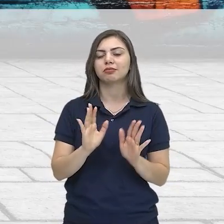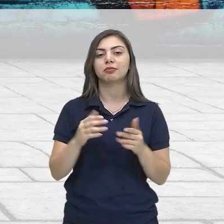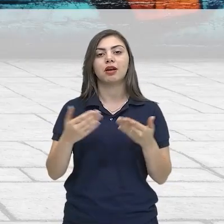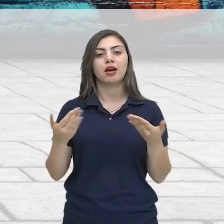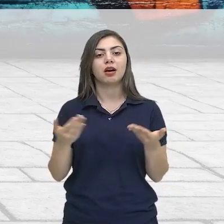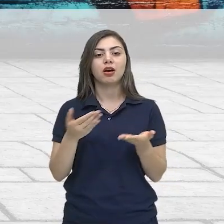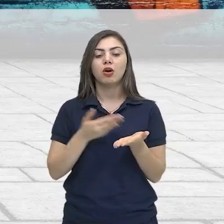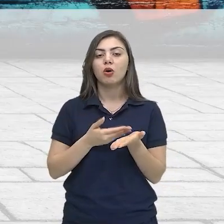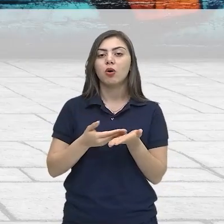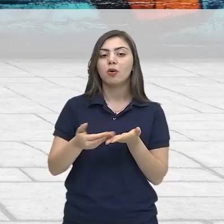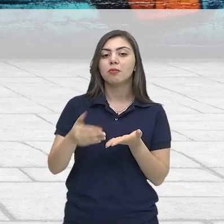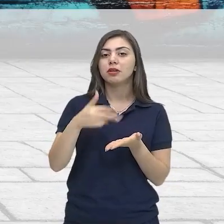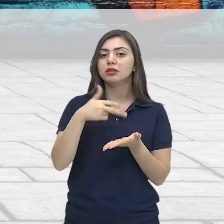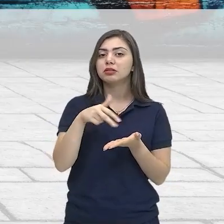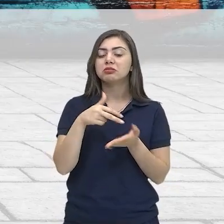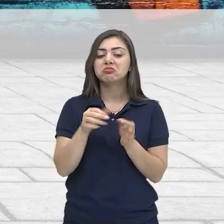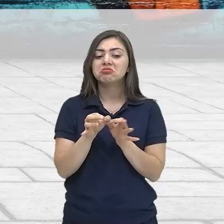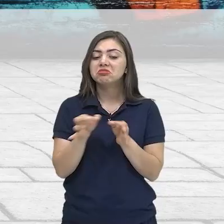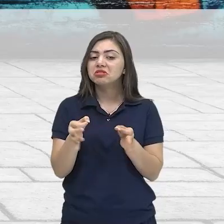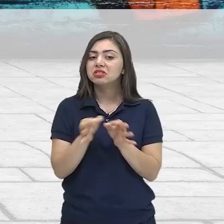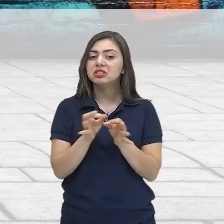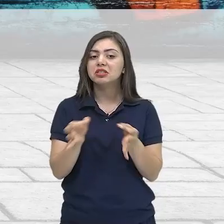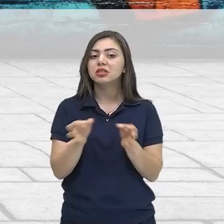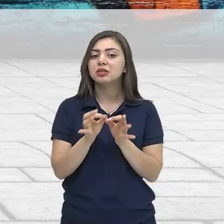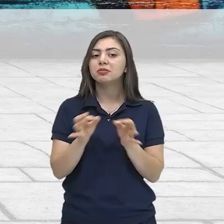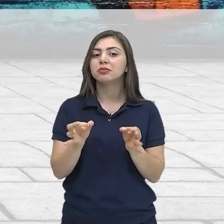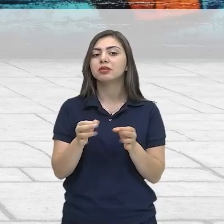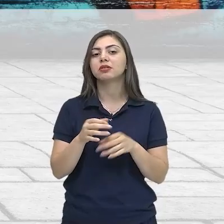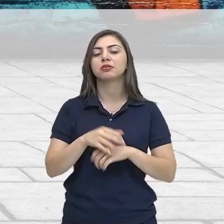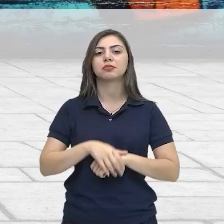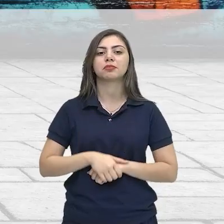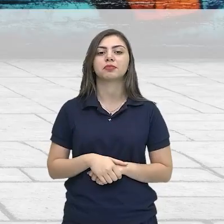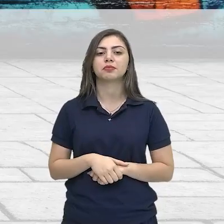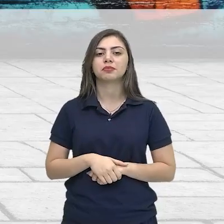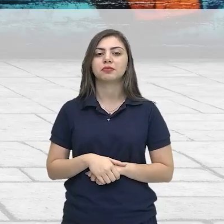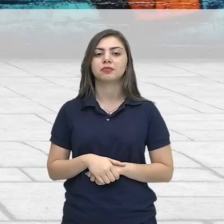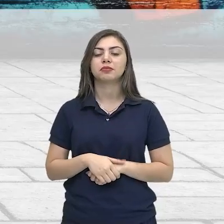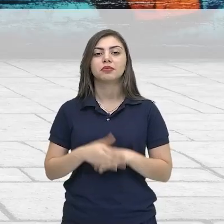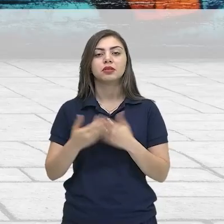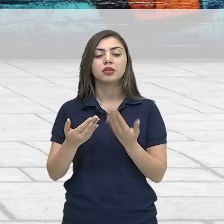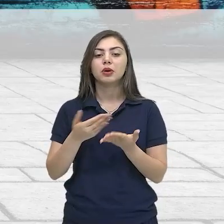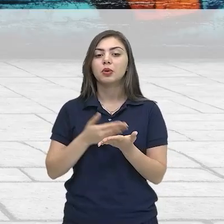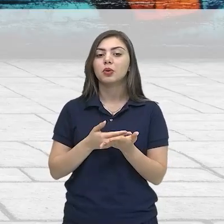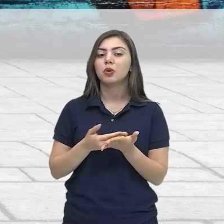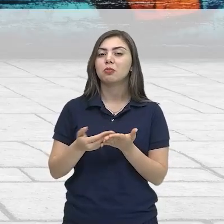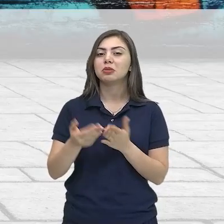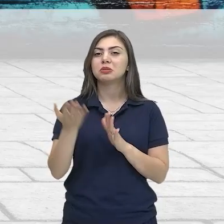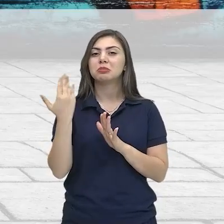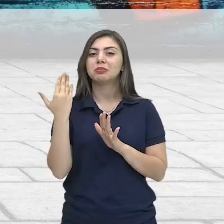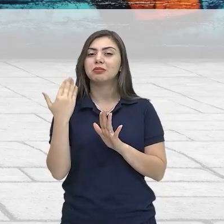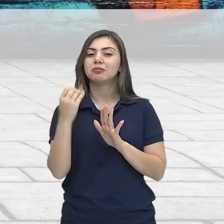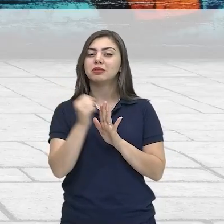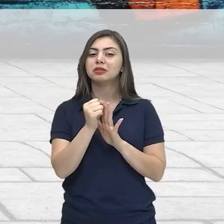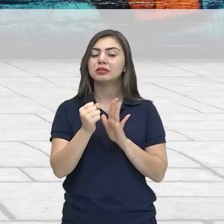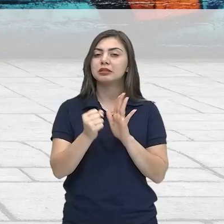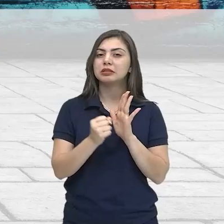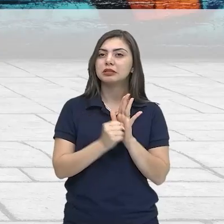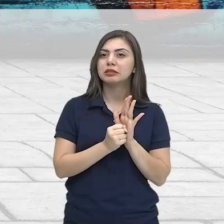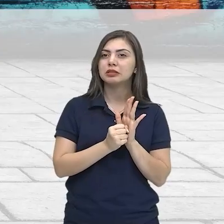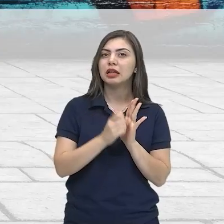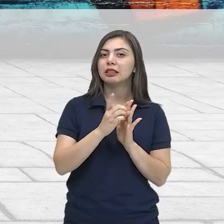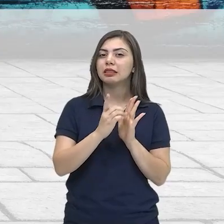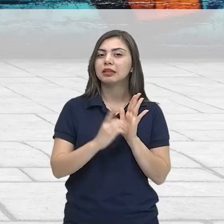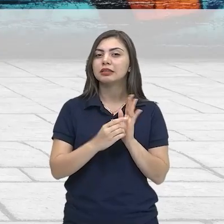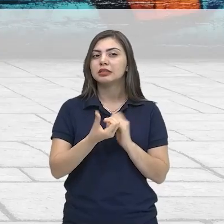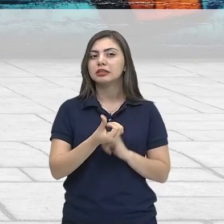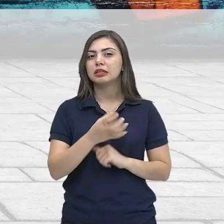movimentos simples, onde a origem lá na década de 60, 70, começa com movimentos básicos